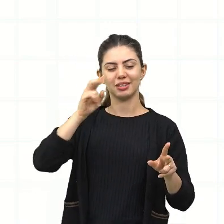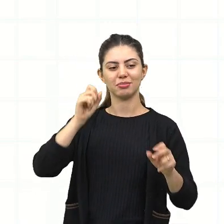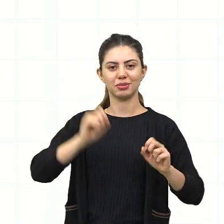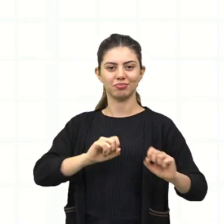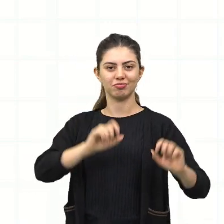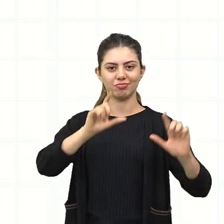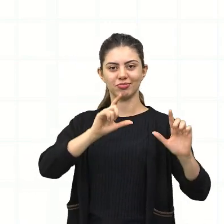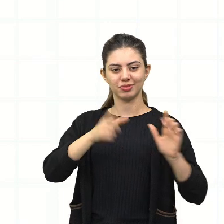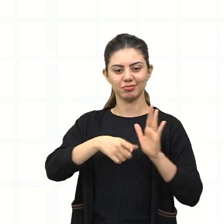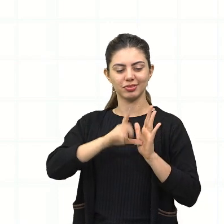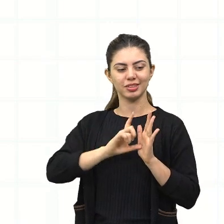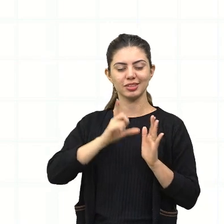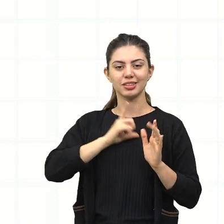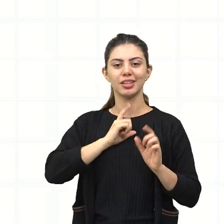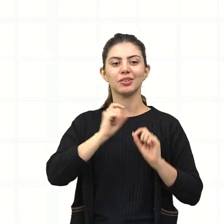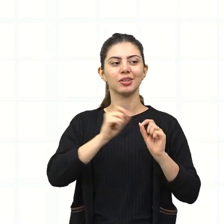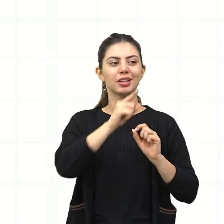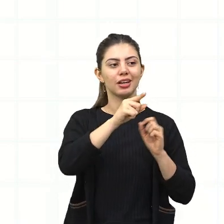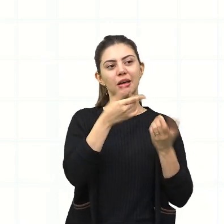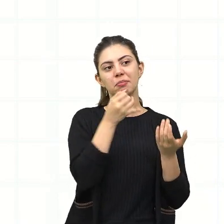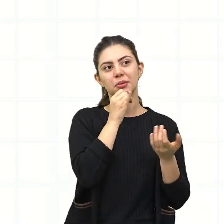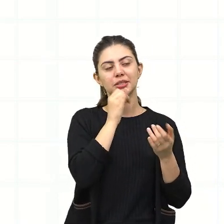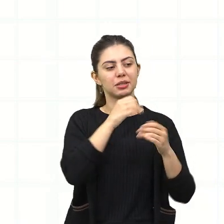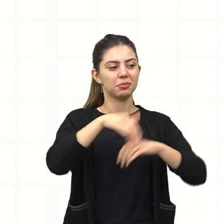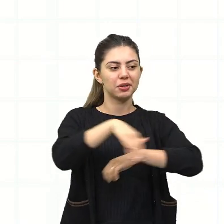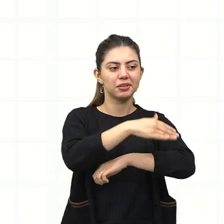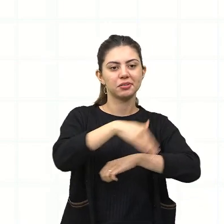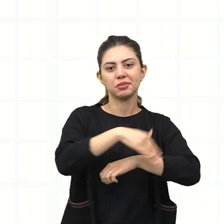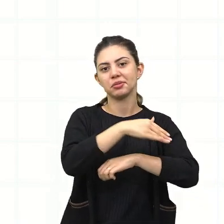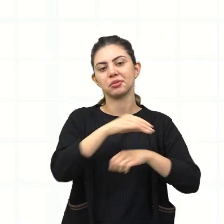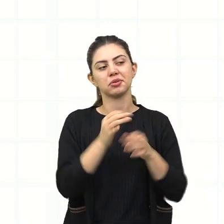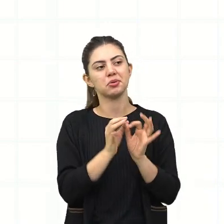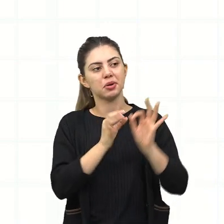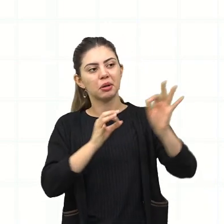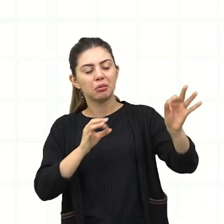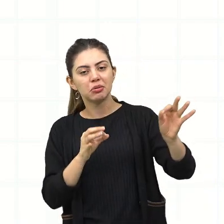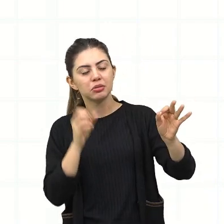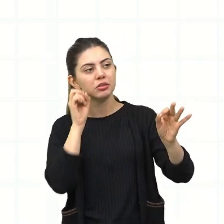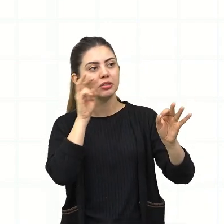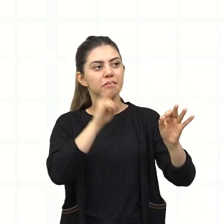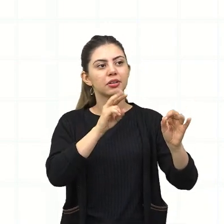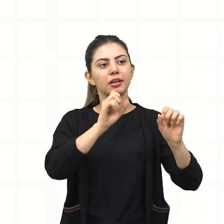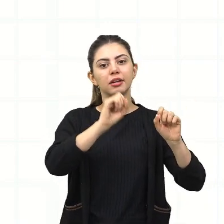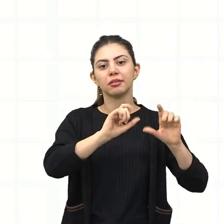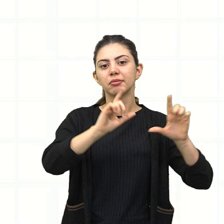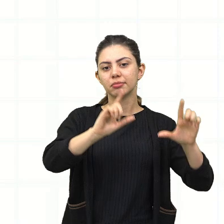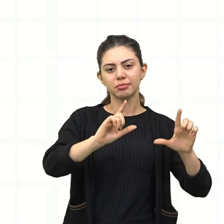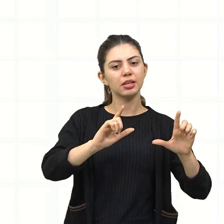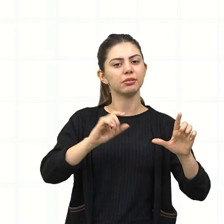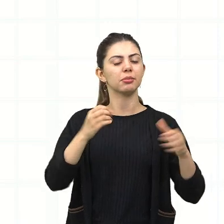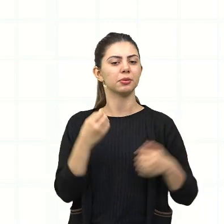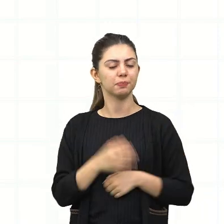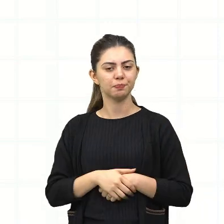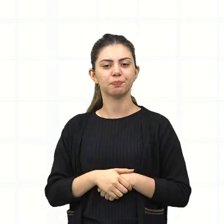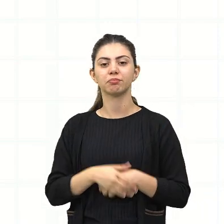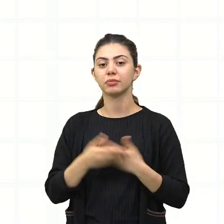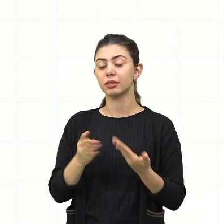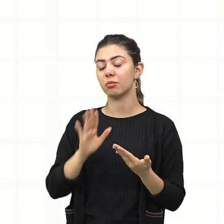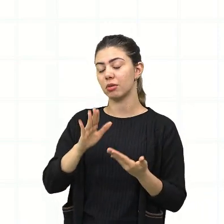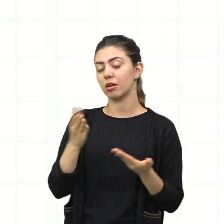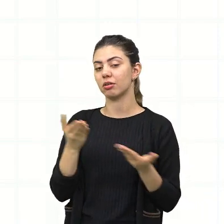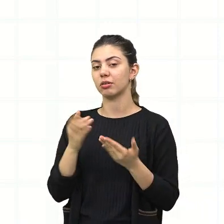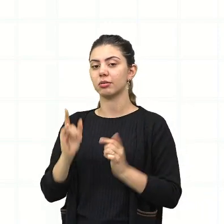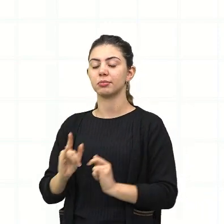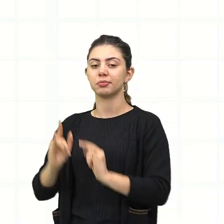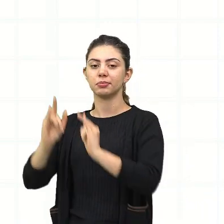quer passar aquela informação de que vende verdura sem agrotóxico, é isso. E aí você compra, obviamente, se quiser. Aqui o apartamento você também compra